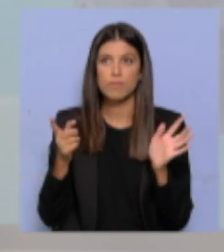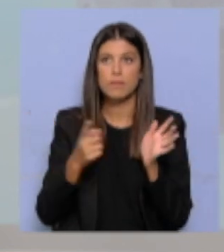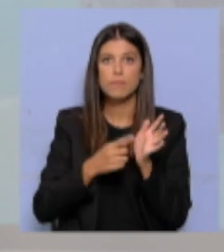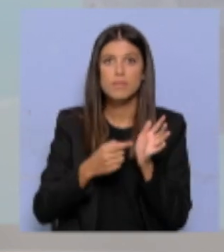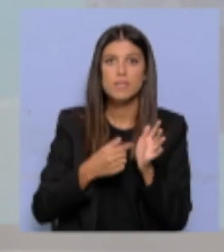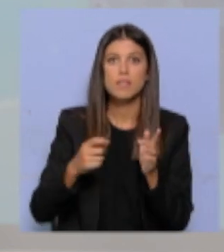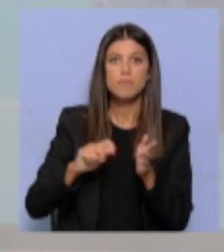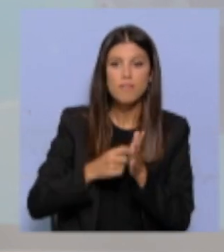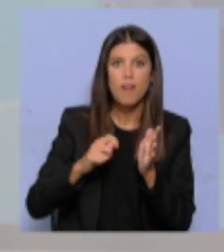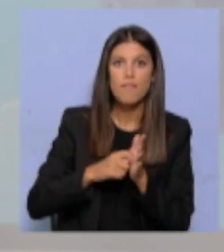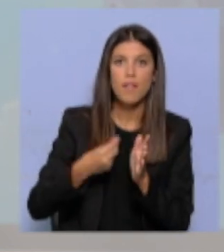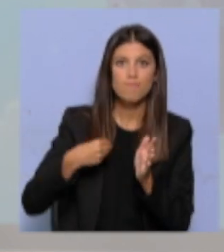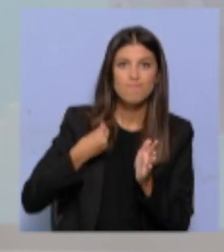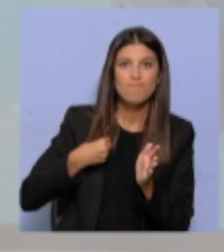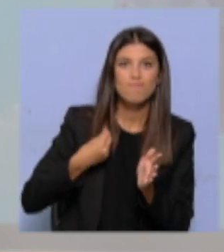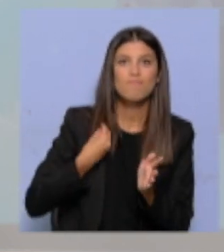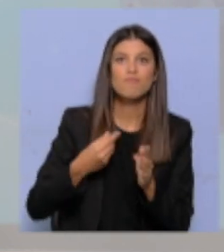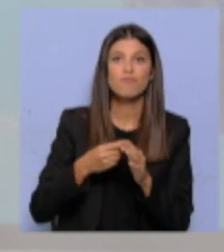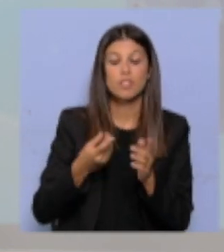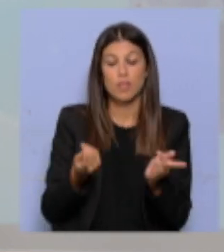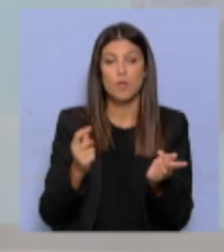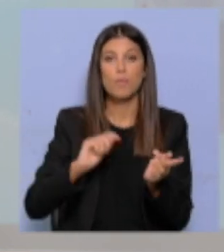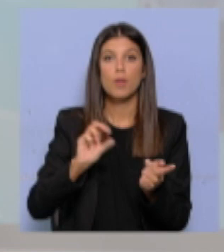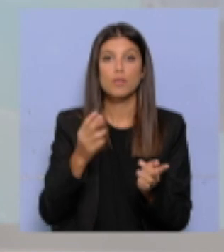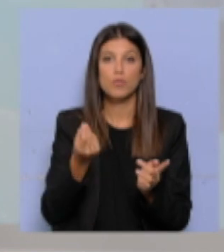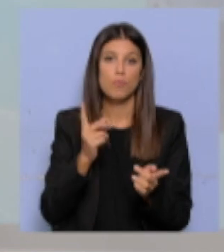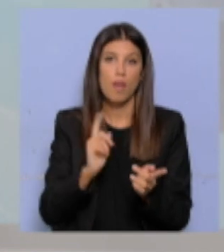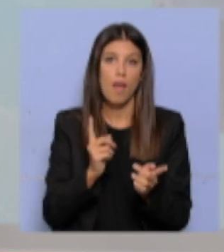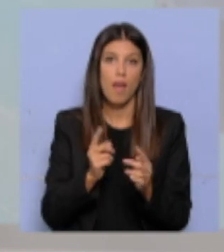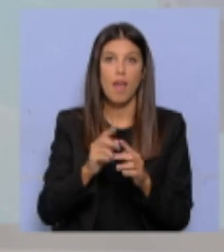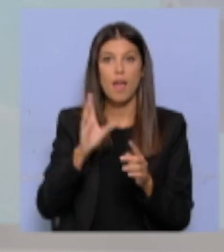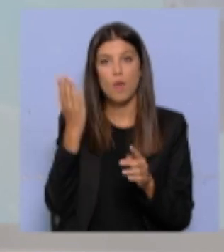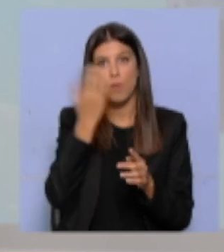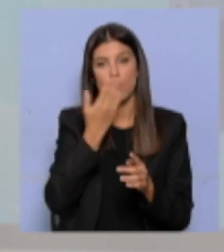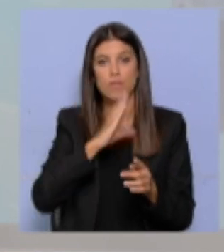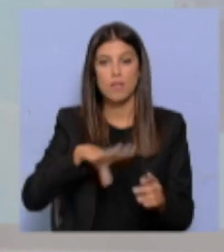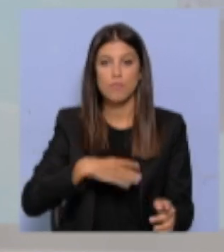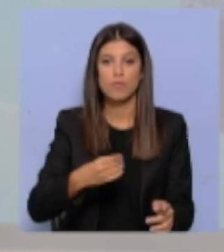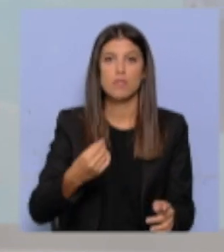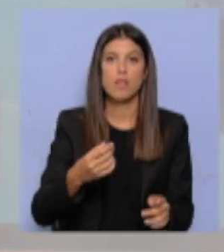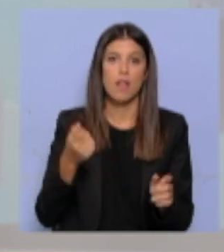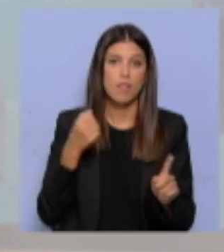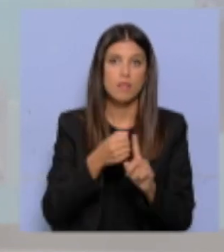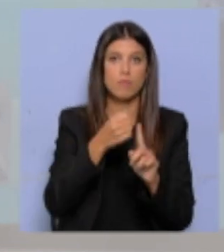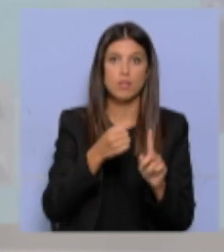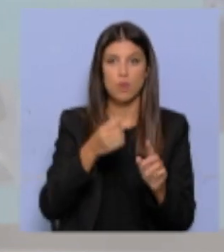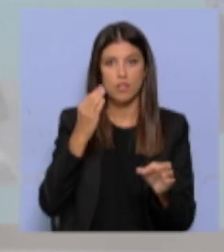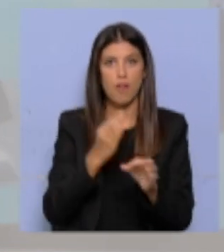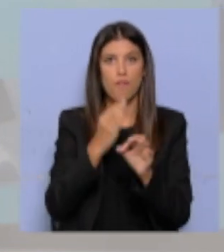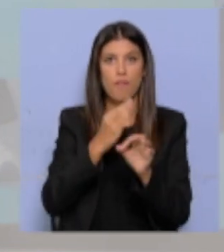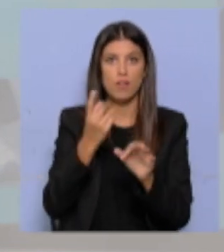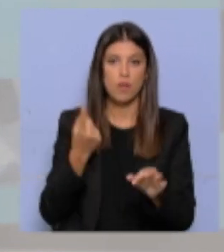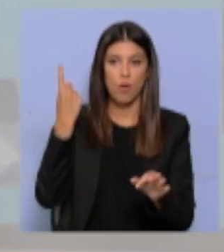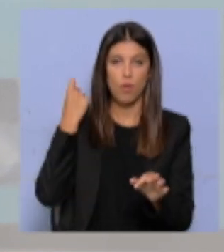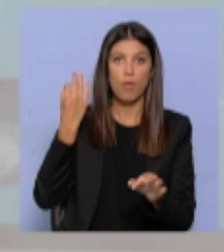estímulos, e um dos estímulos é o mês de outubro, é o Dia Mundial das Missões, que celebramos ontem. Mas se